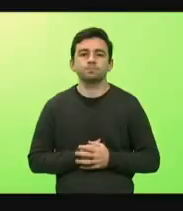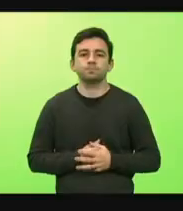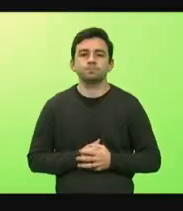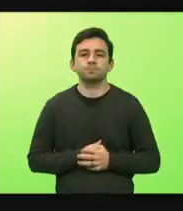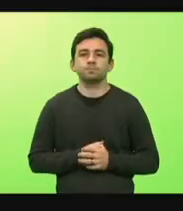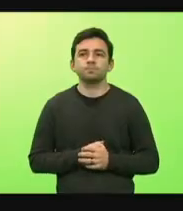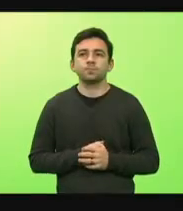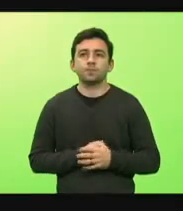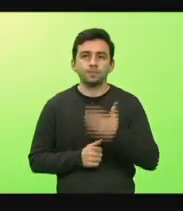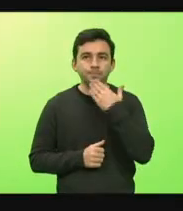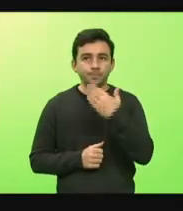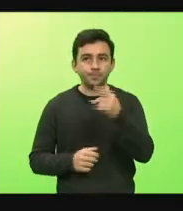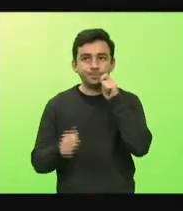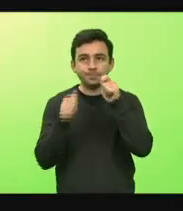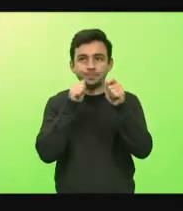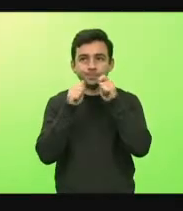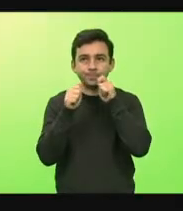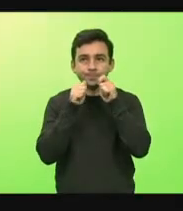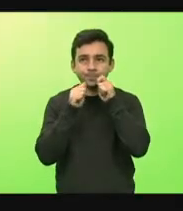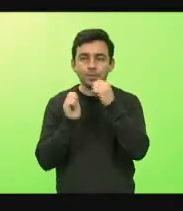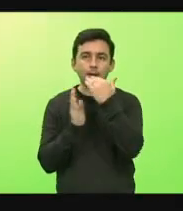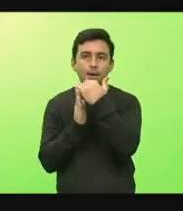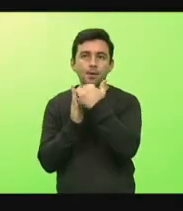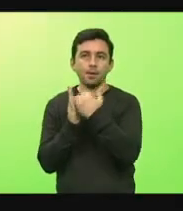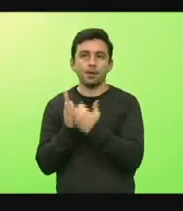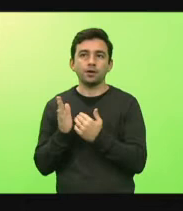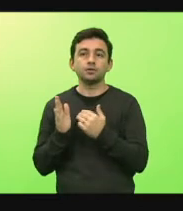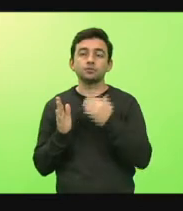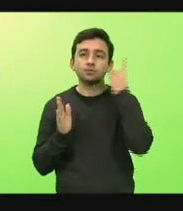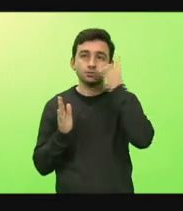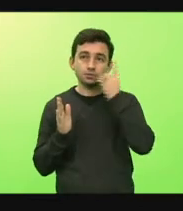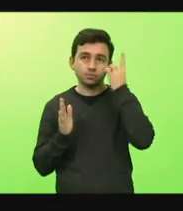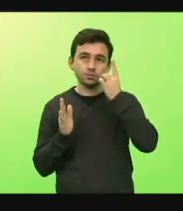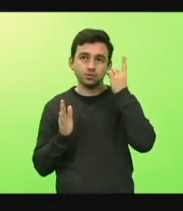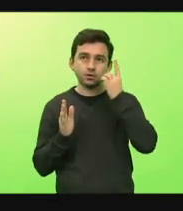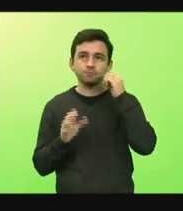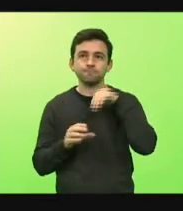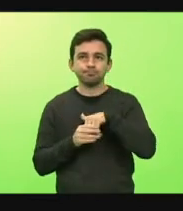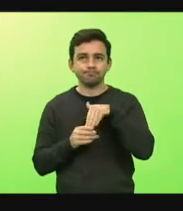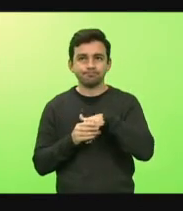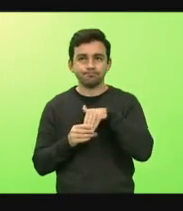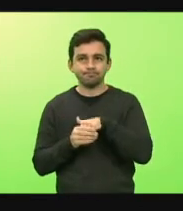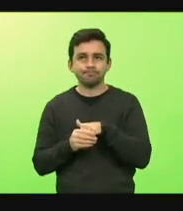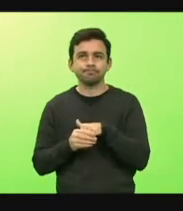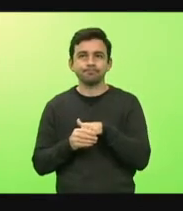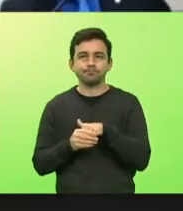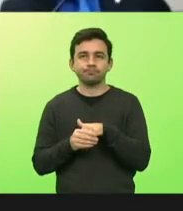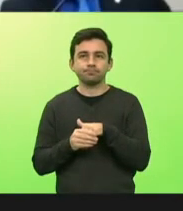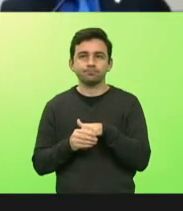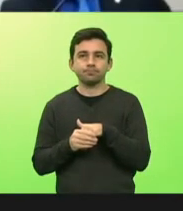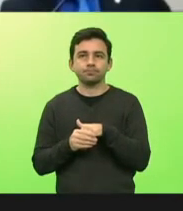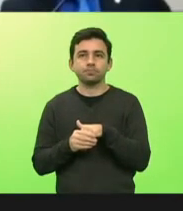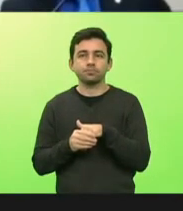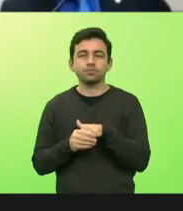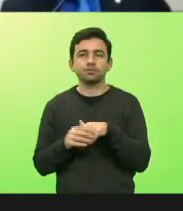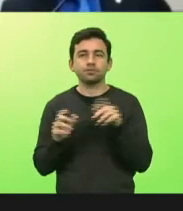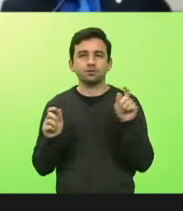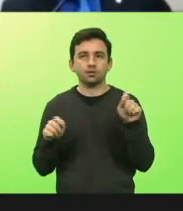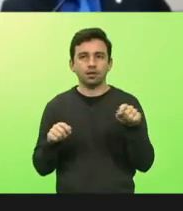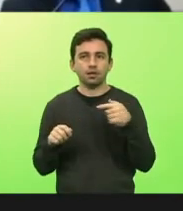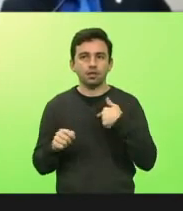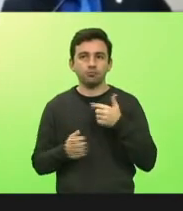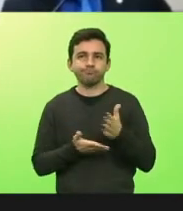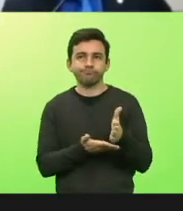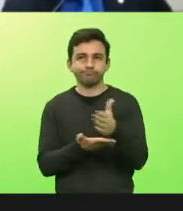Peço assessoria para que liste os deputados que estão votando virtual para que eu possa colher os